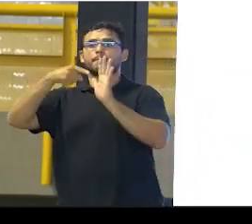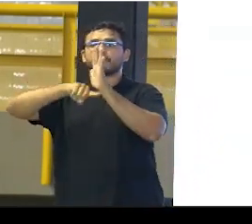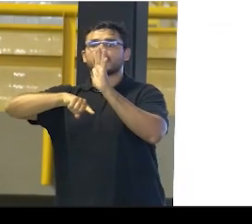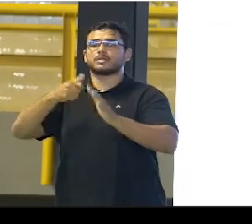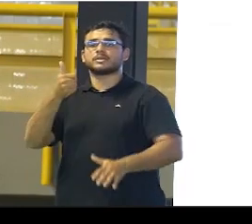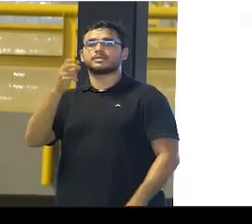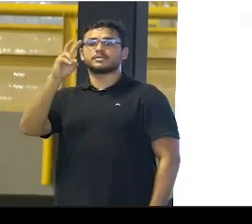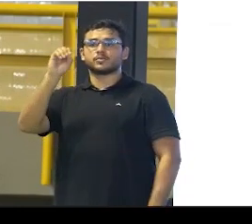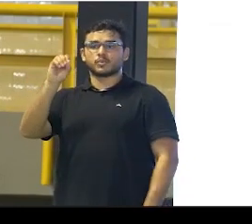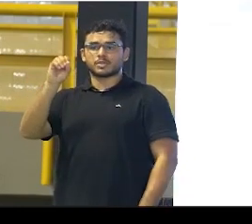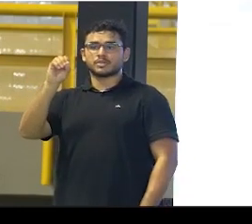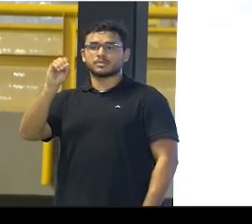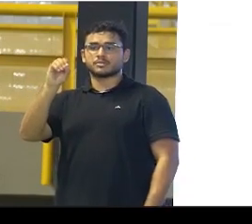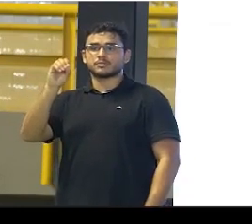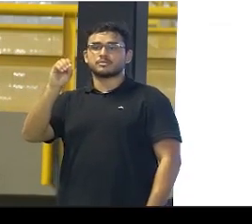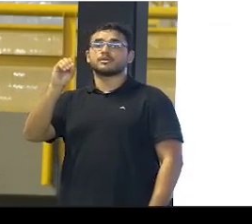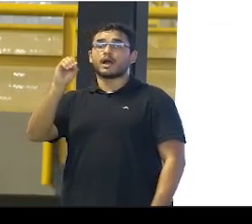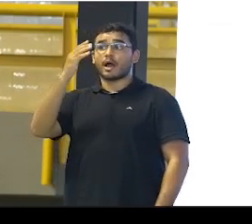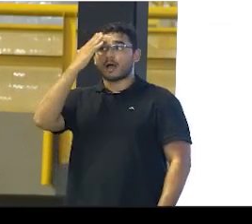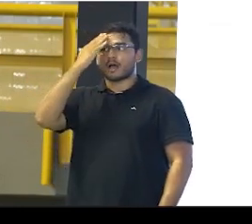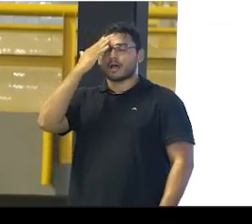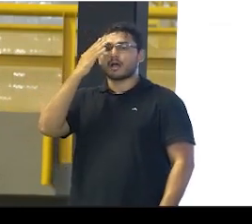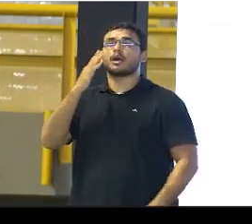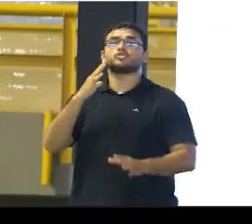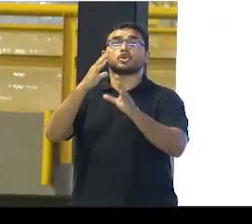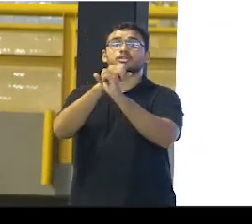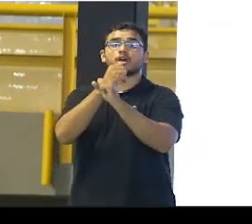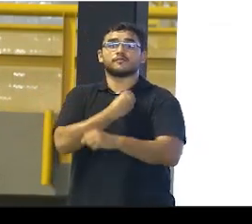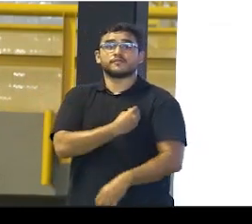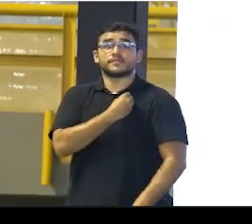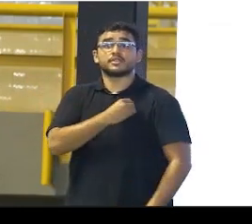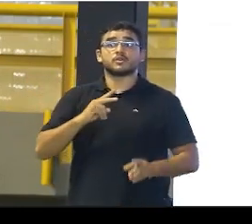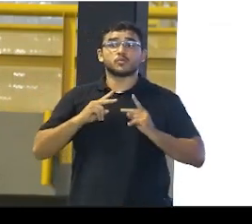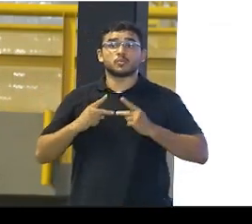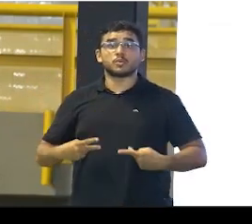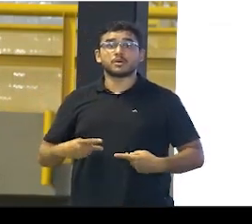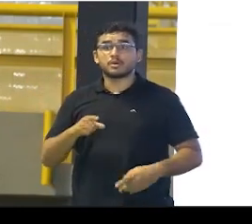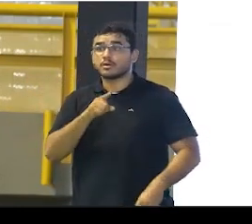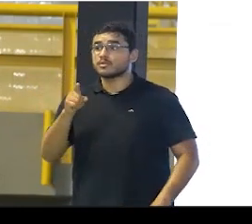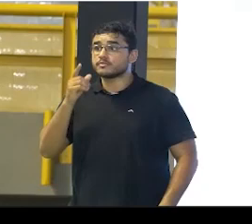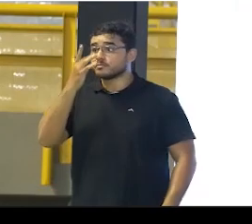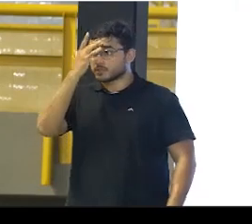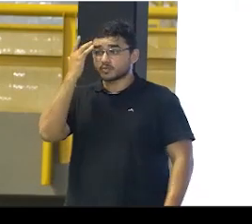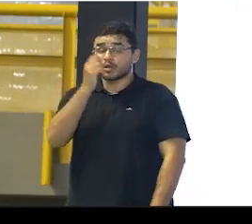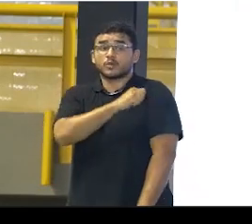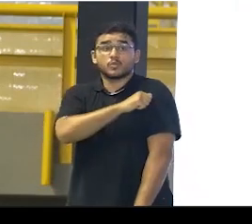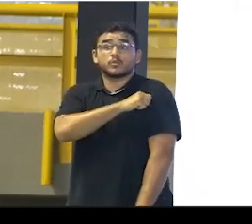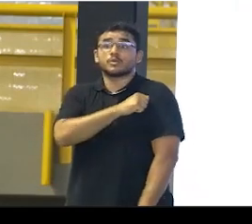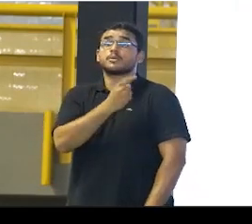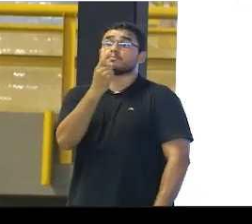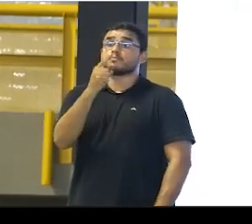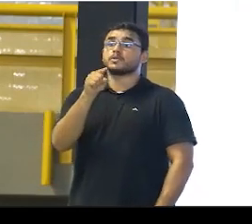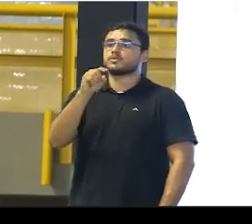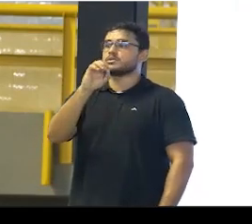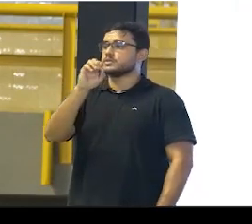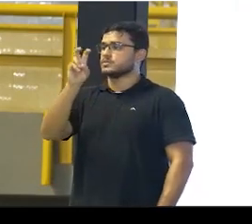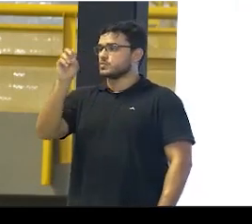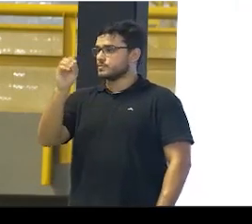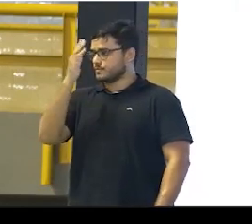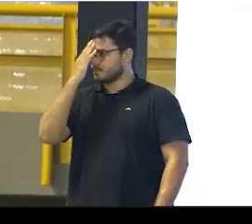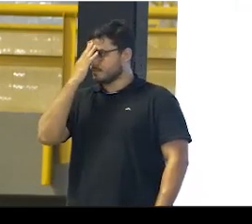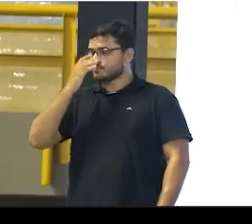retangular, medindo 8 metros de comprimento por 6 metros de largura? Então, o que